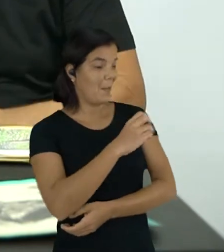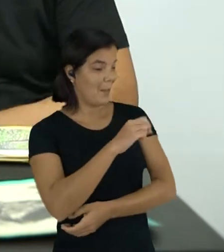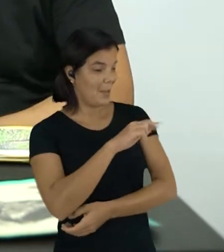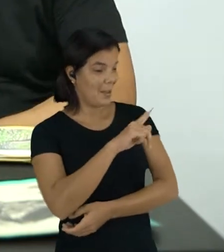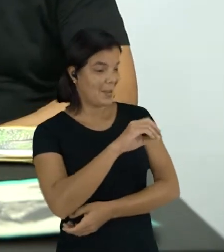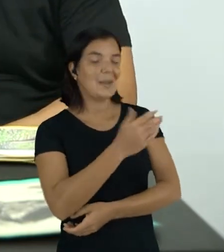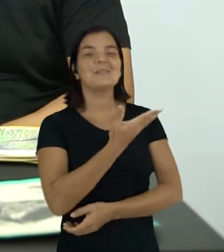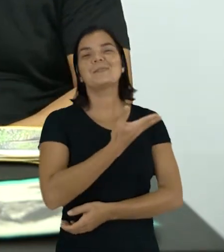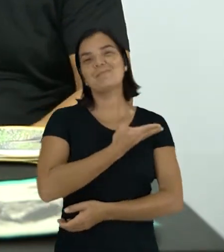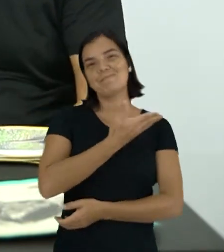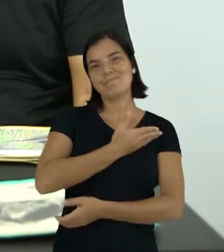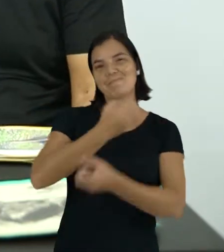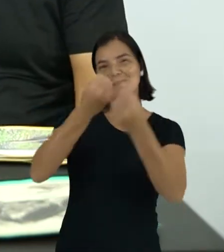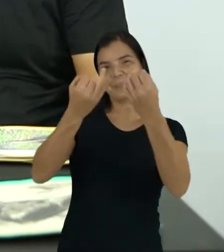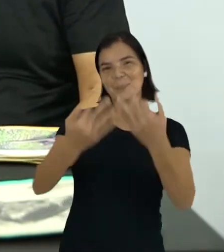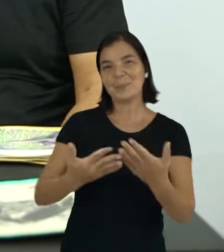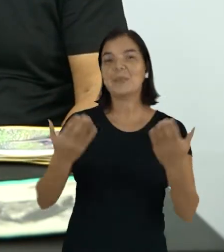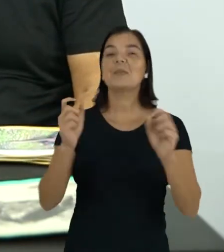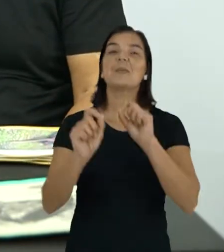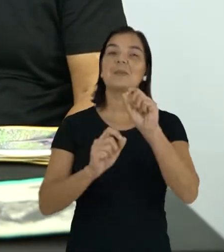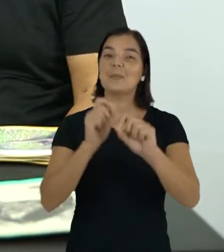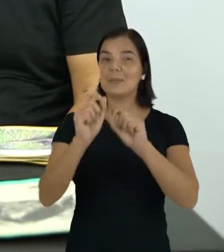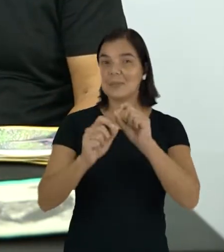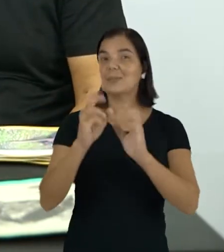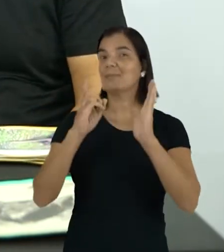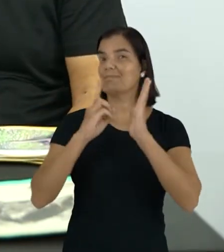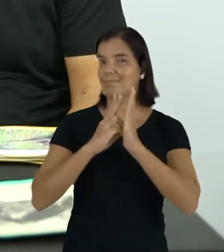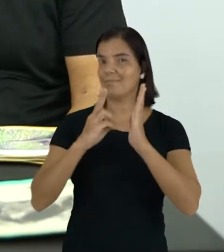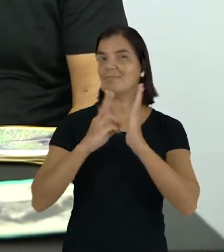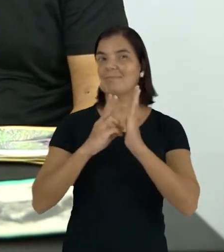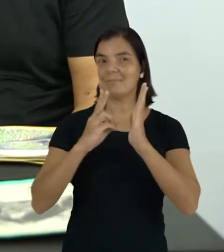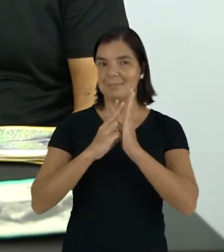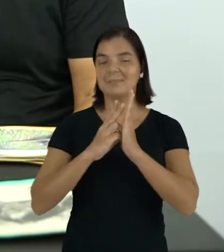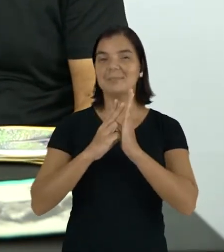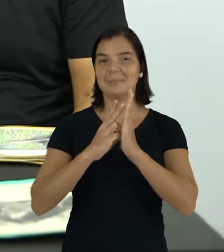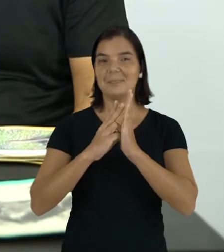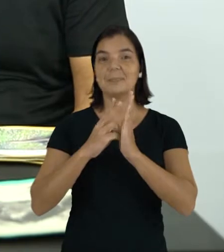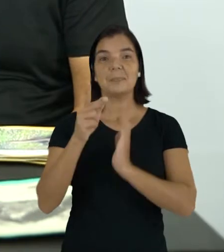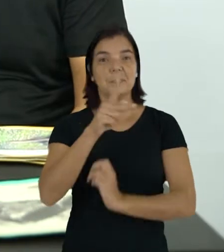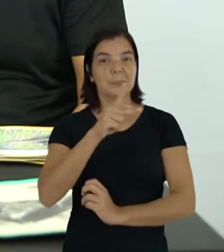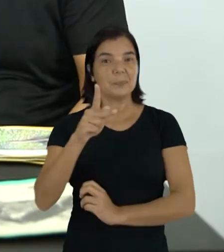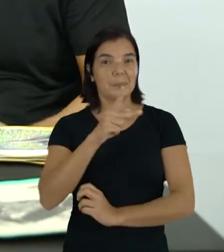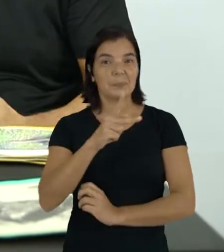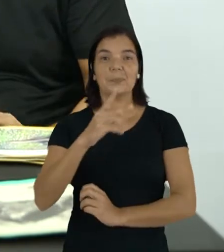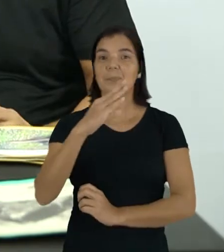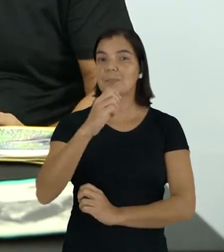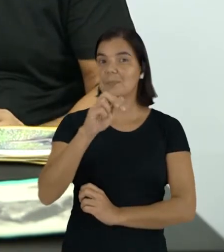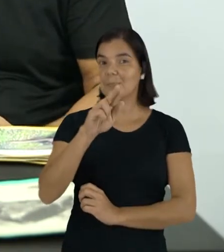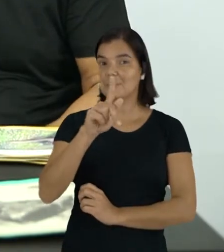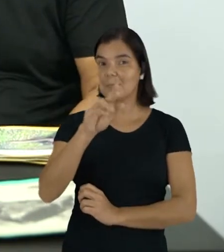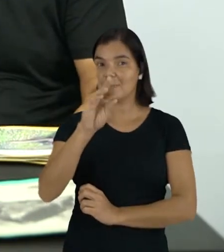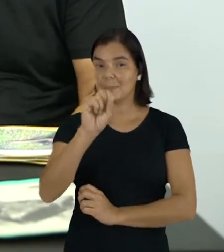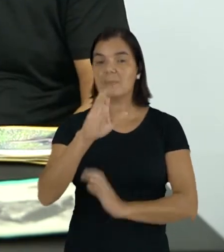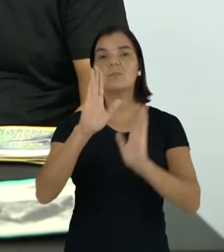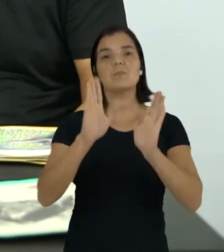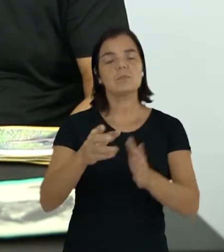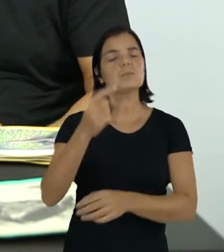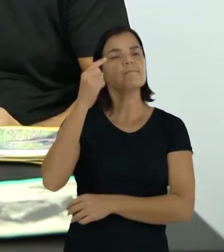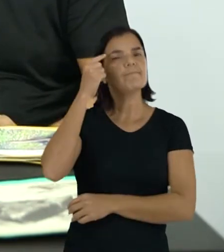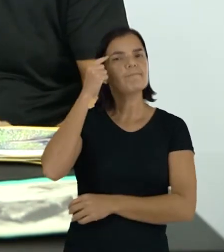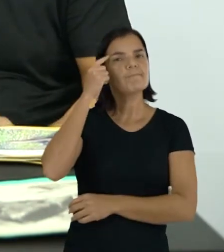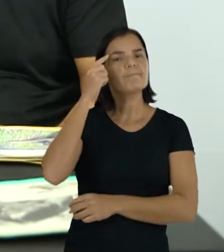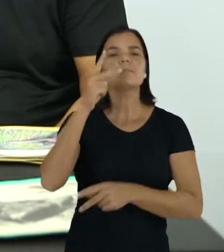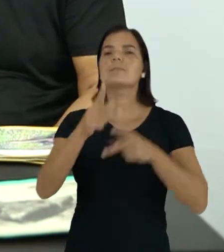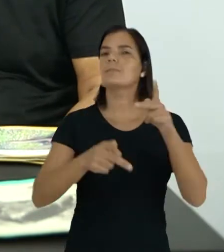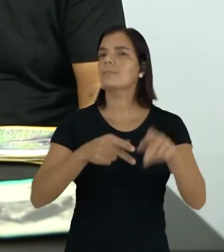Meus amiguinhos, vamos falar agora sobre os indígenas. Como o professor Carlos falou, o povo, se nós pararmos para refletir, o